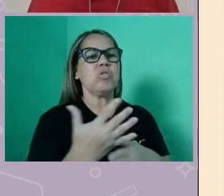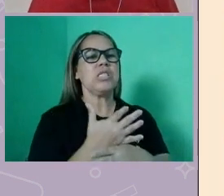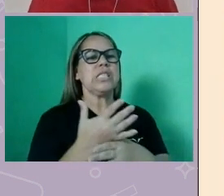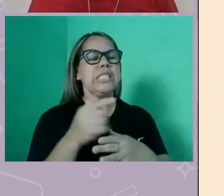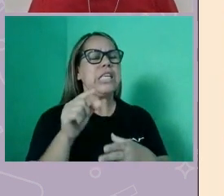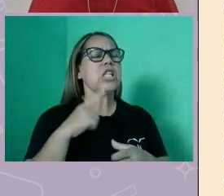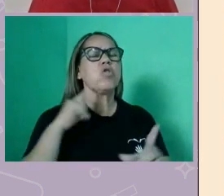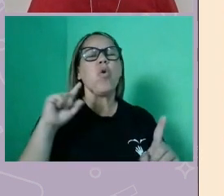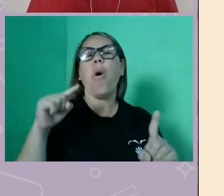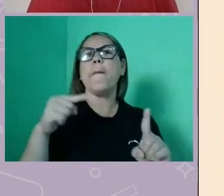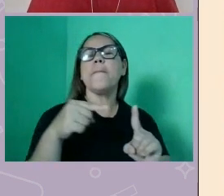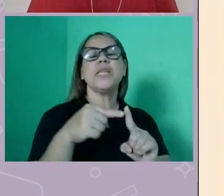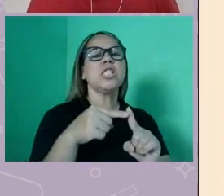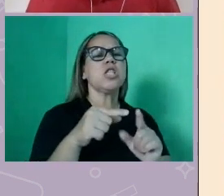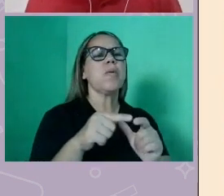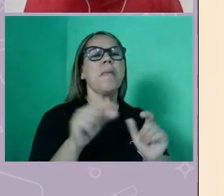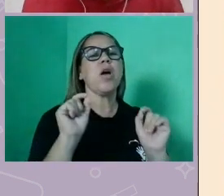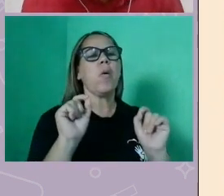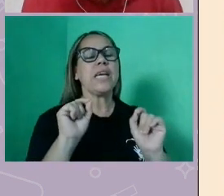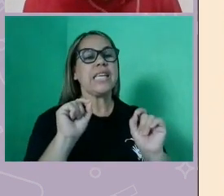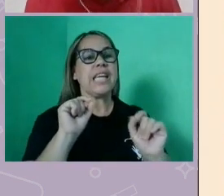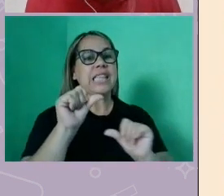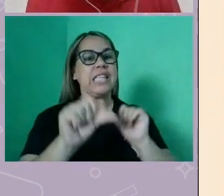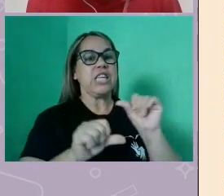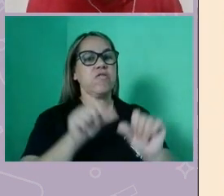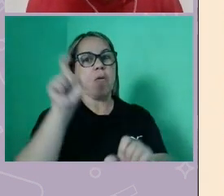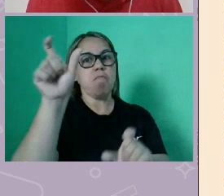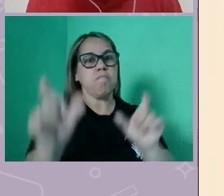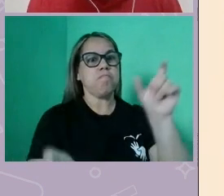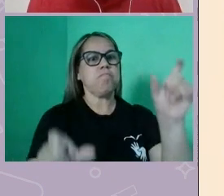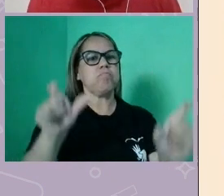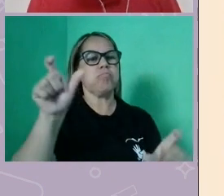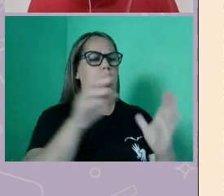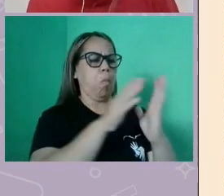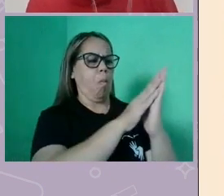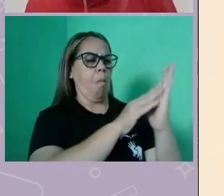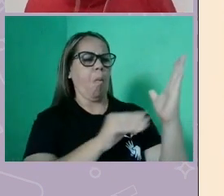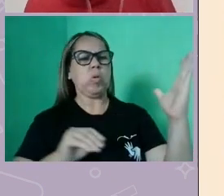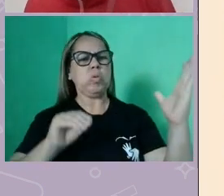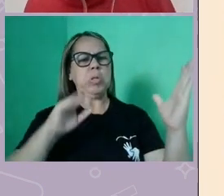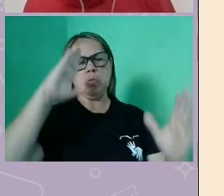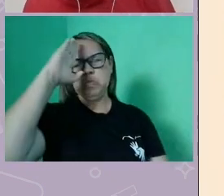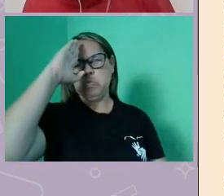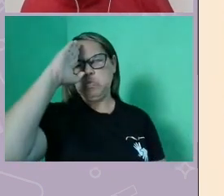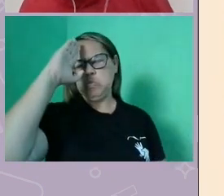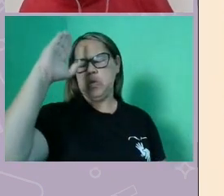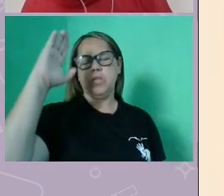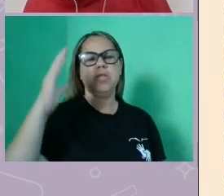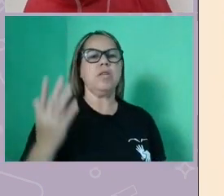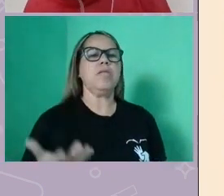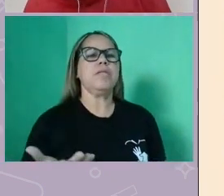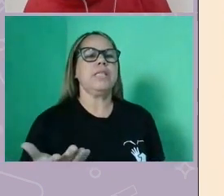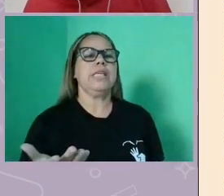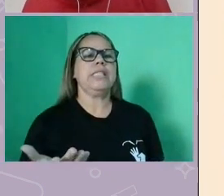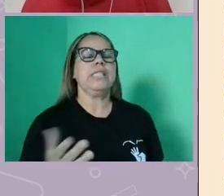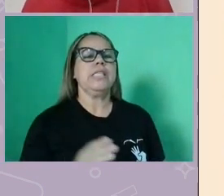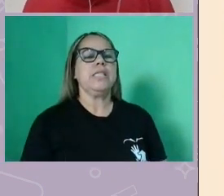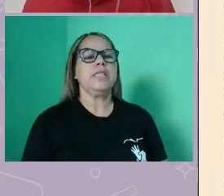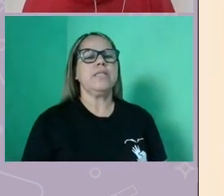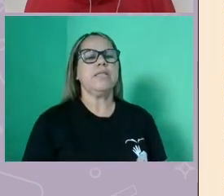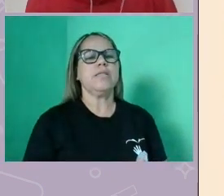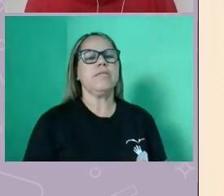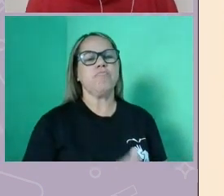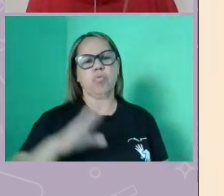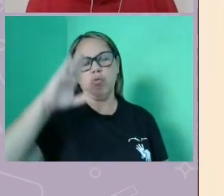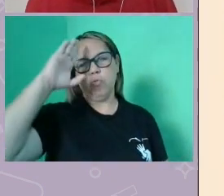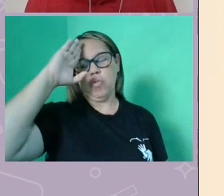objetivo maior transformar seus cidadãos em modelos de saudades na Grécia em Atenas não Atenas